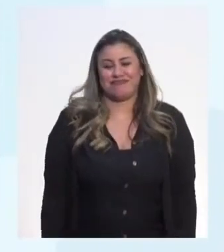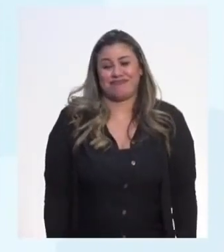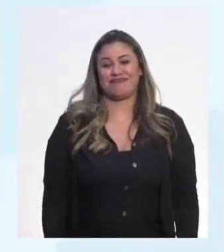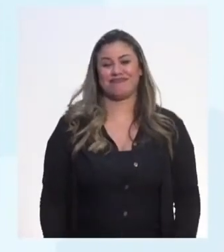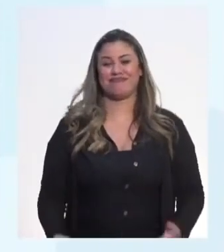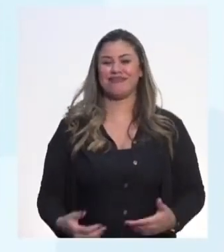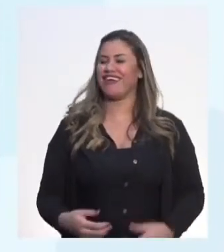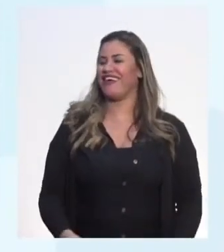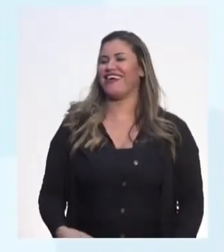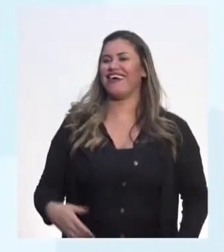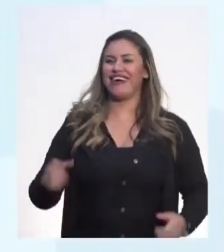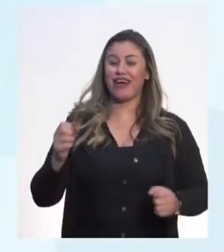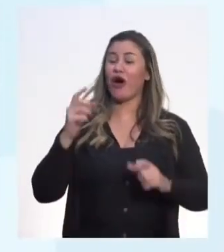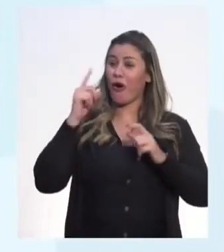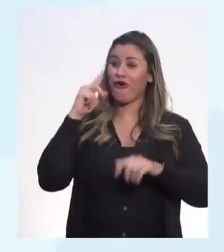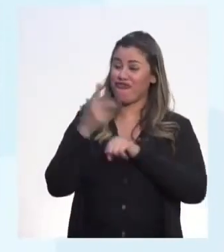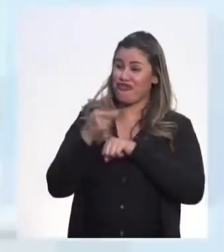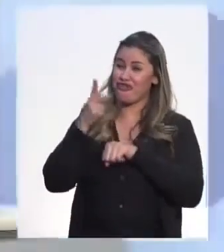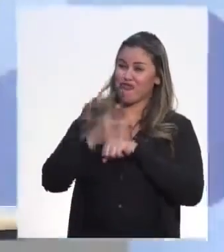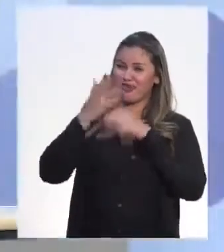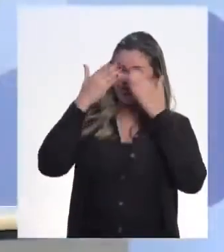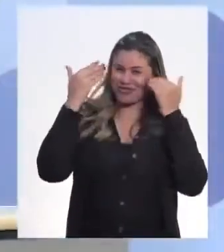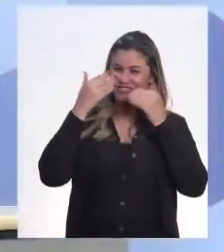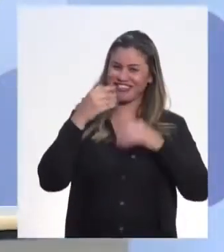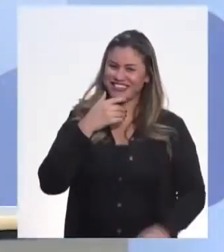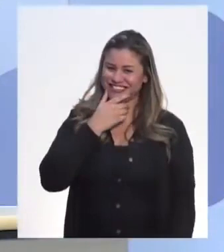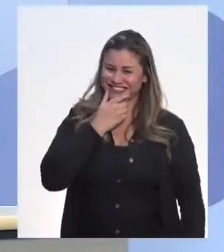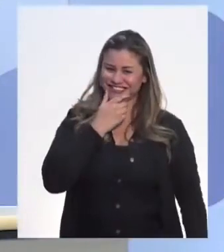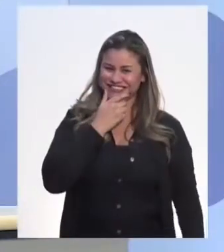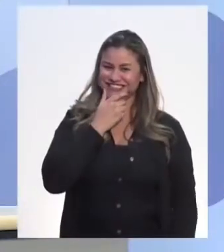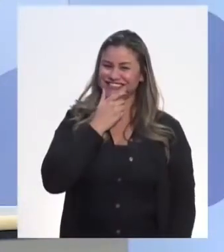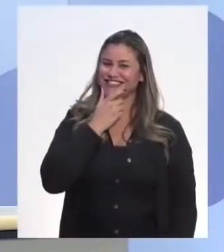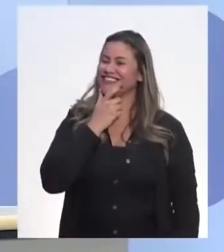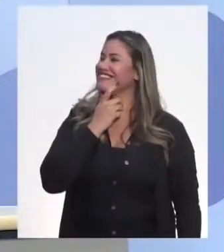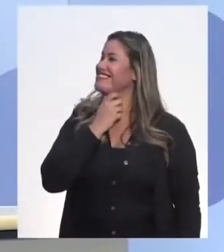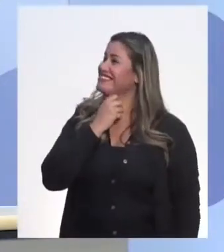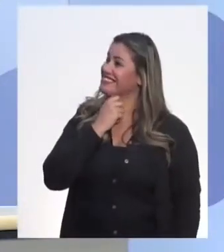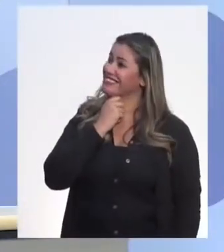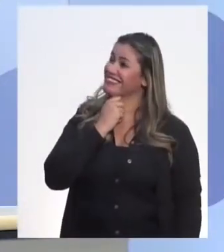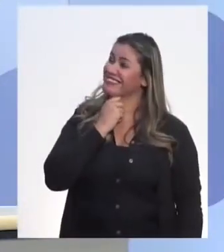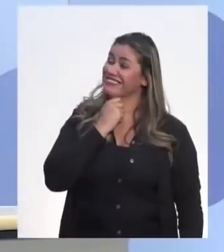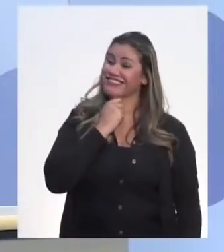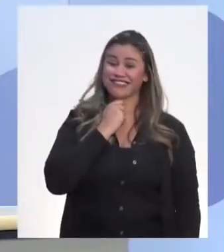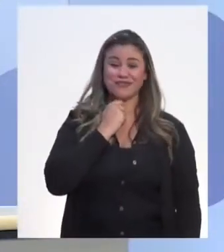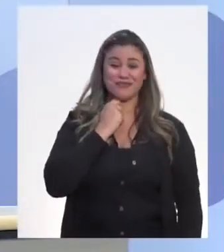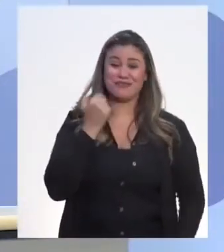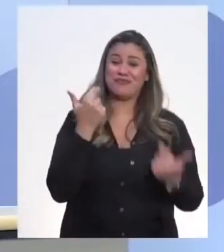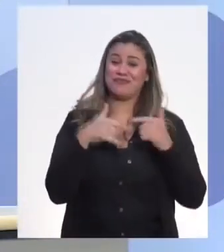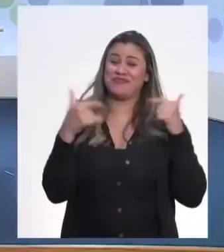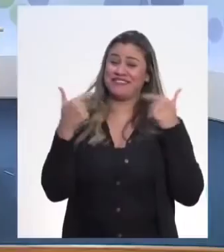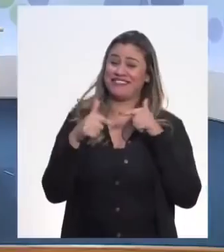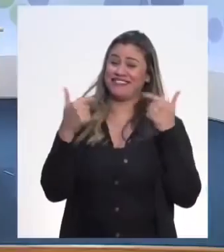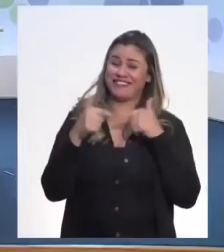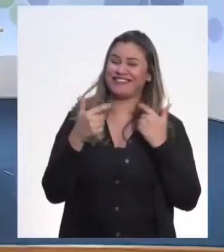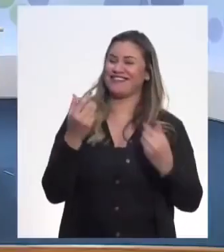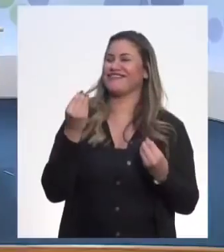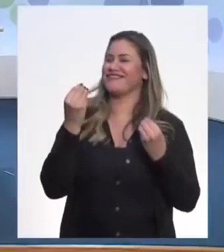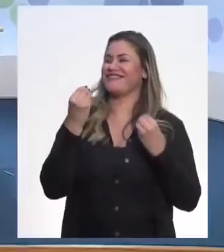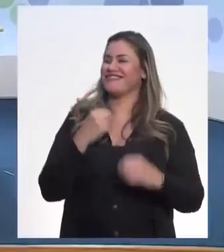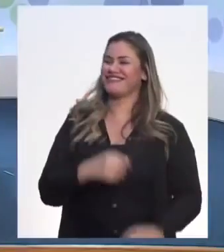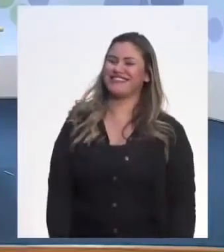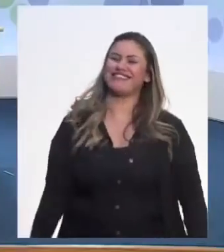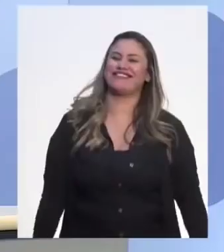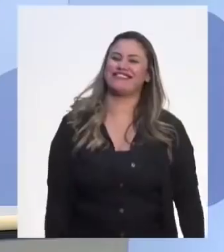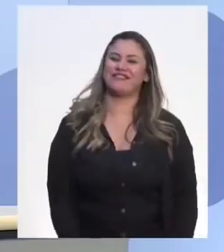estão perdendo a cara do jornalzinho não você obrigada diretor faz favor o teu ele já começa a zoar comigo